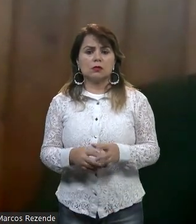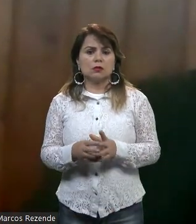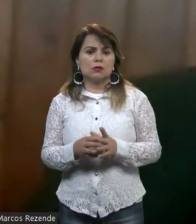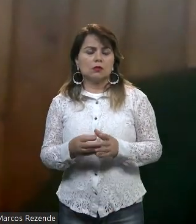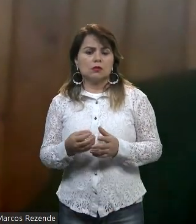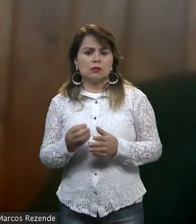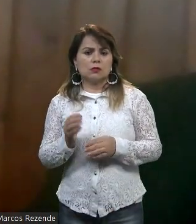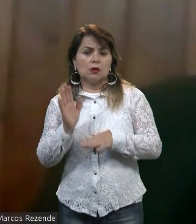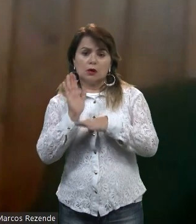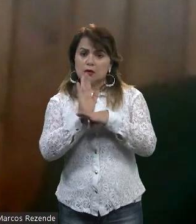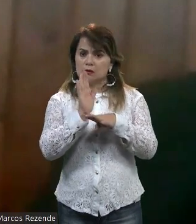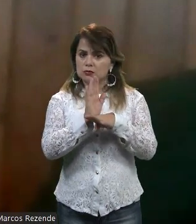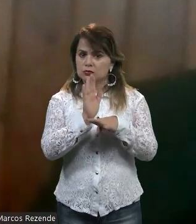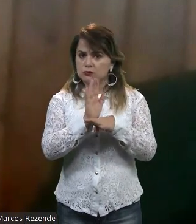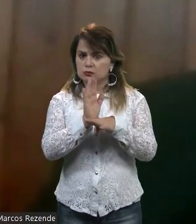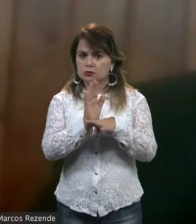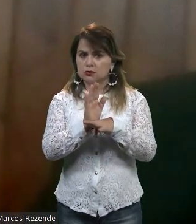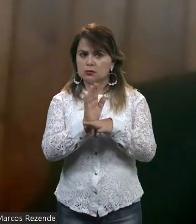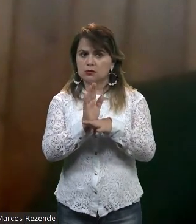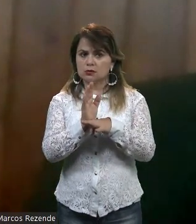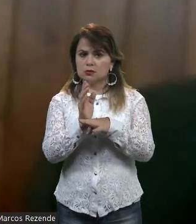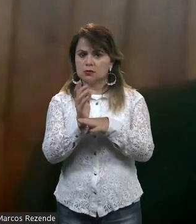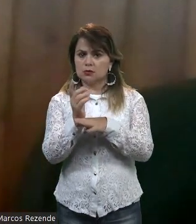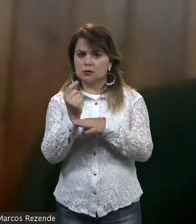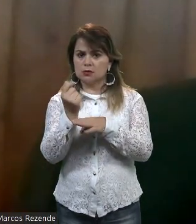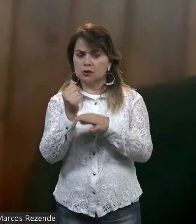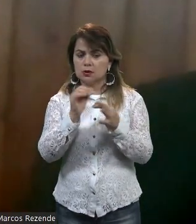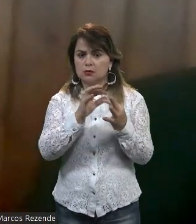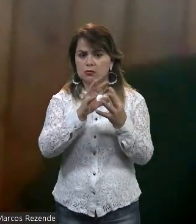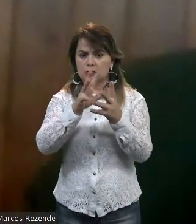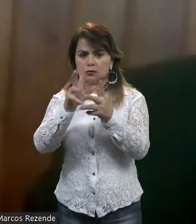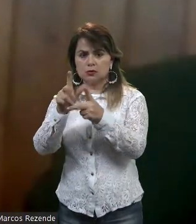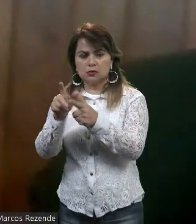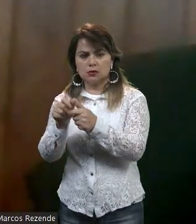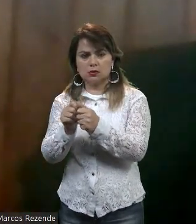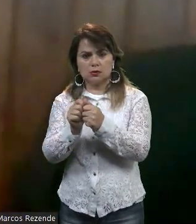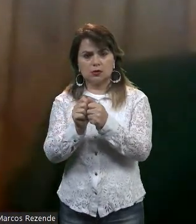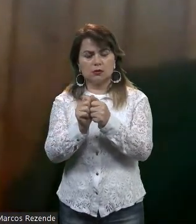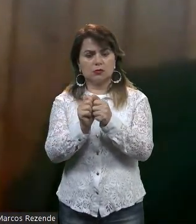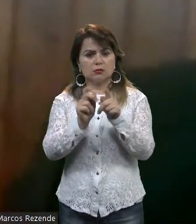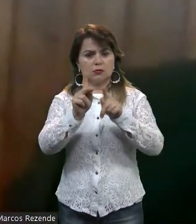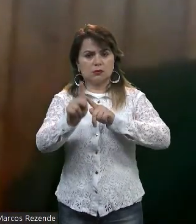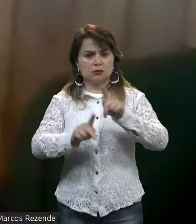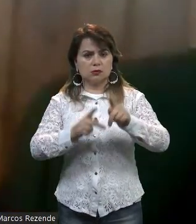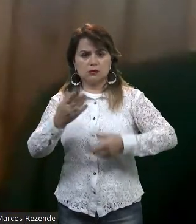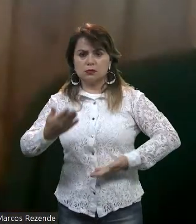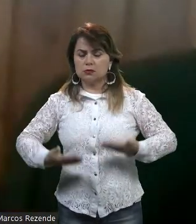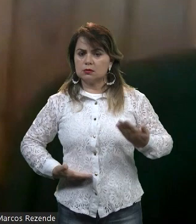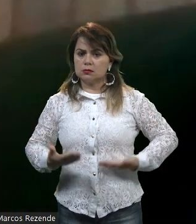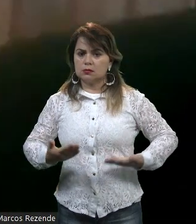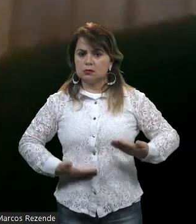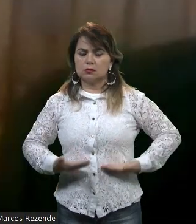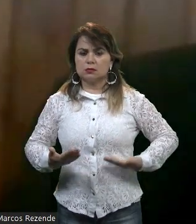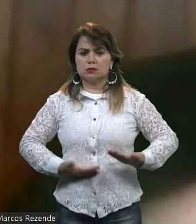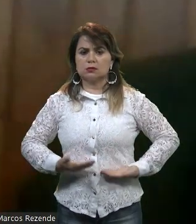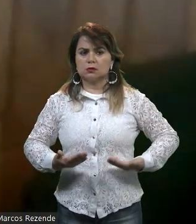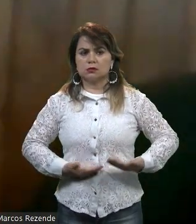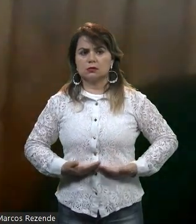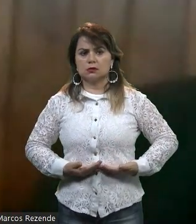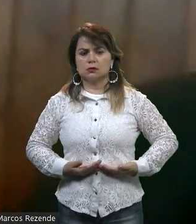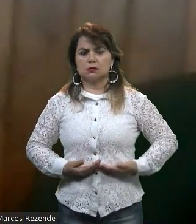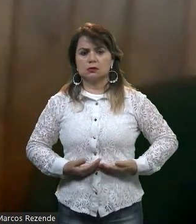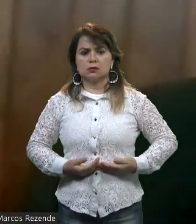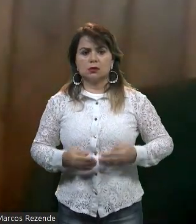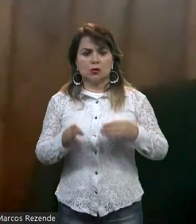benefício, melhor dizendo, de forma geral, não só para o servidor, mas concessão de benefício de forma geral